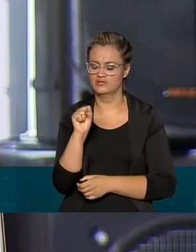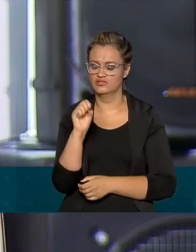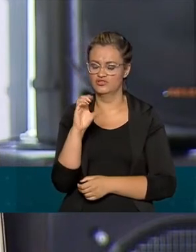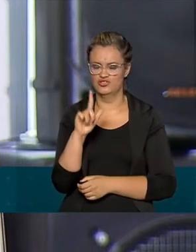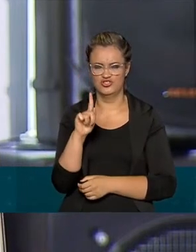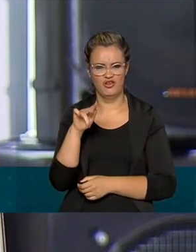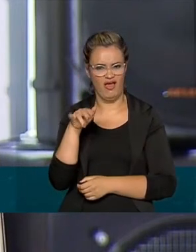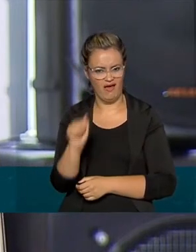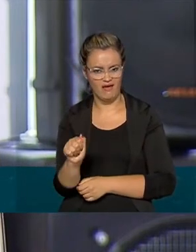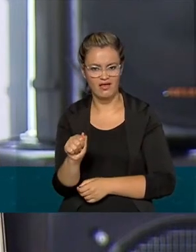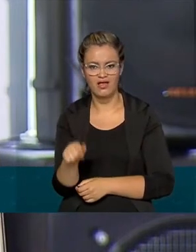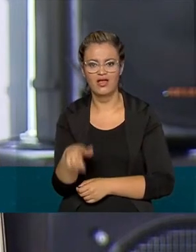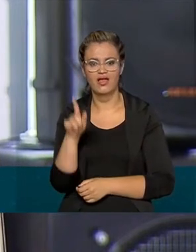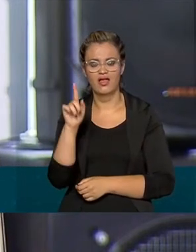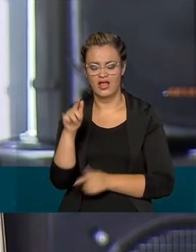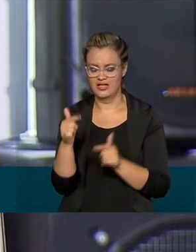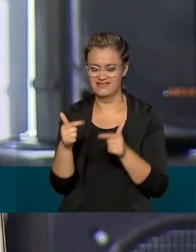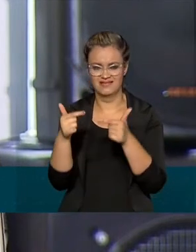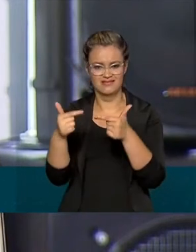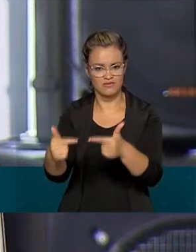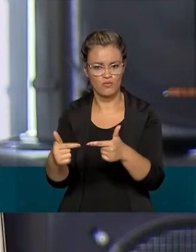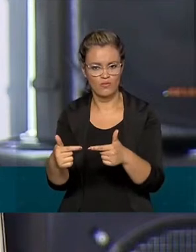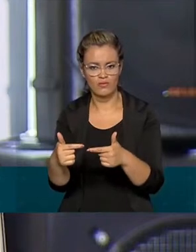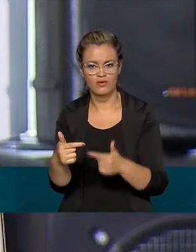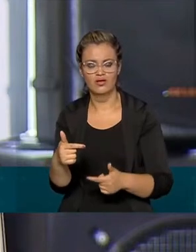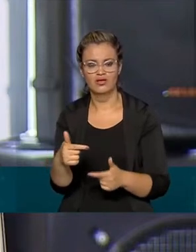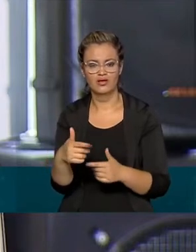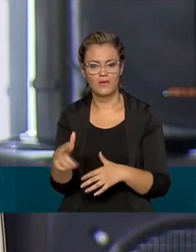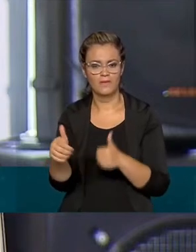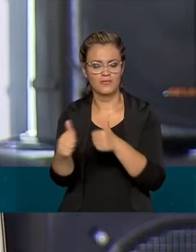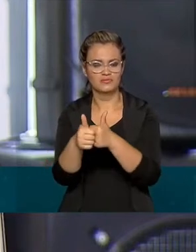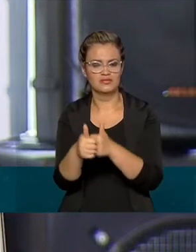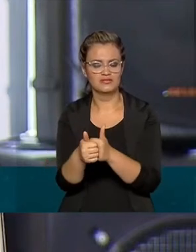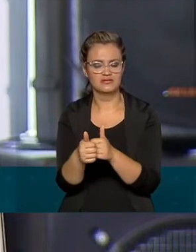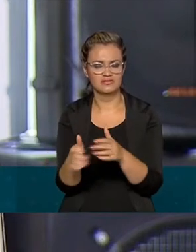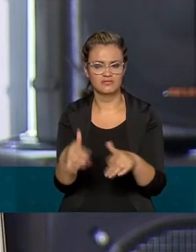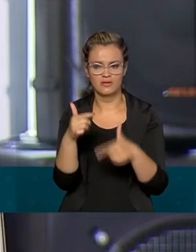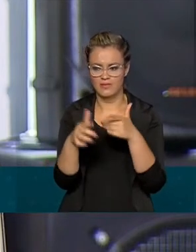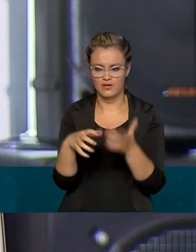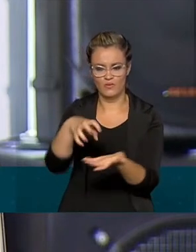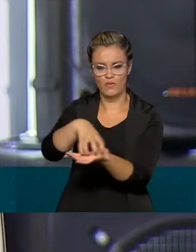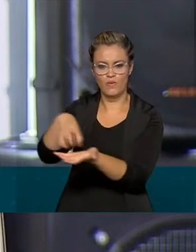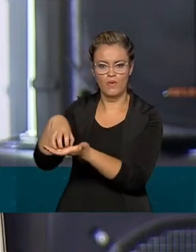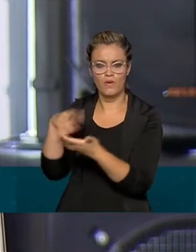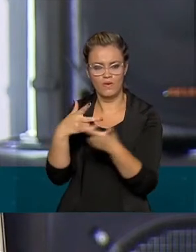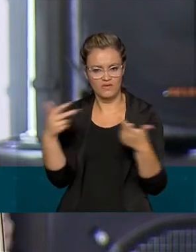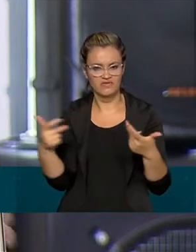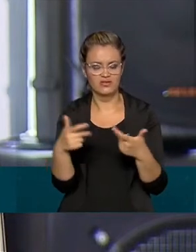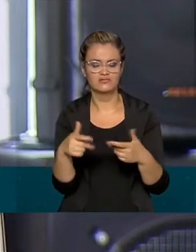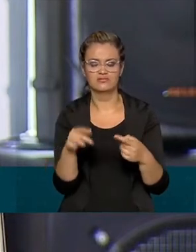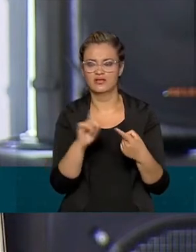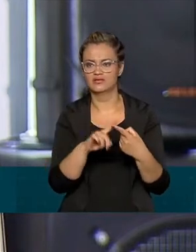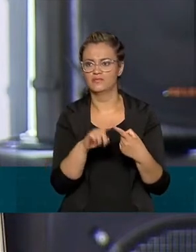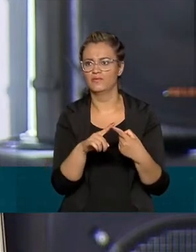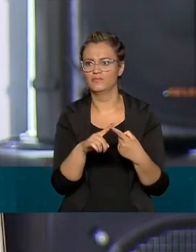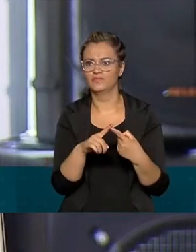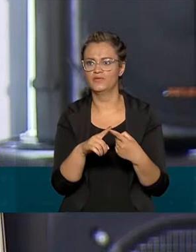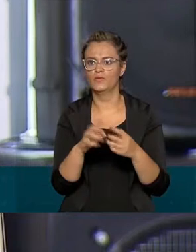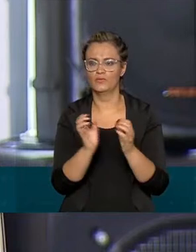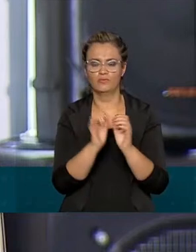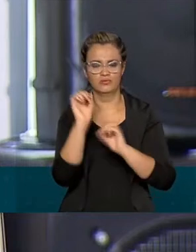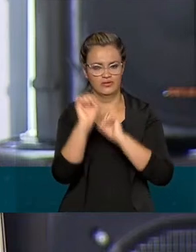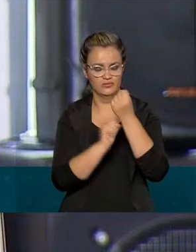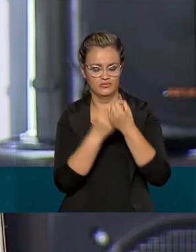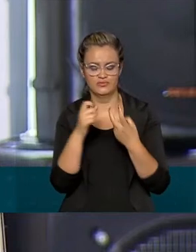foi impulsionado com a maior aproximação e integração com diversos órgãos, entre os quais a Confederação Nacional da